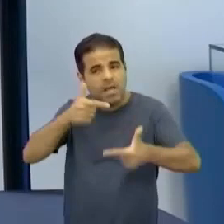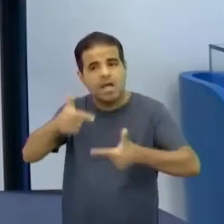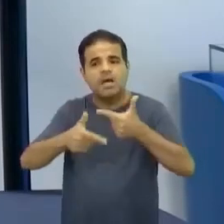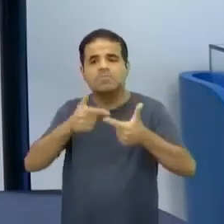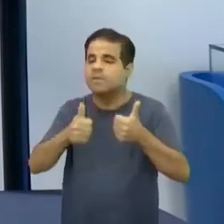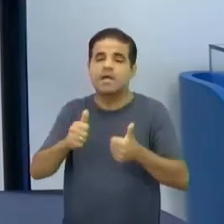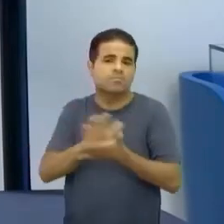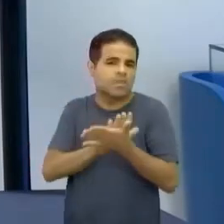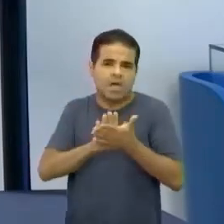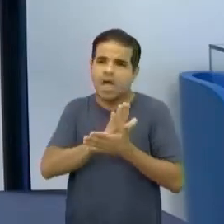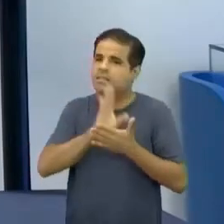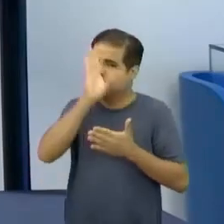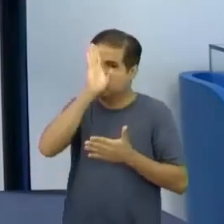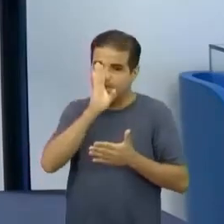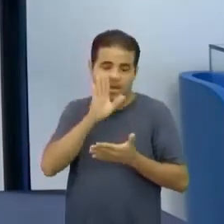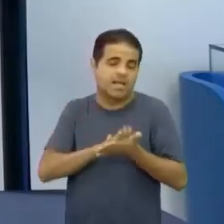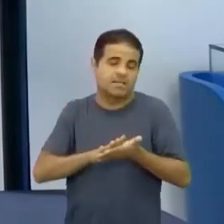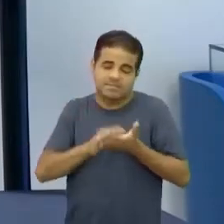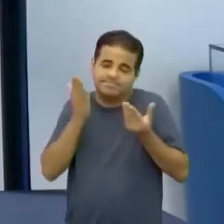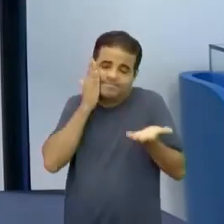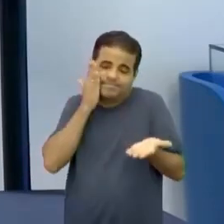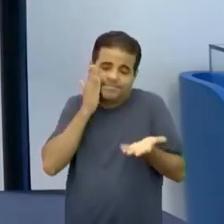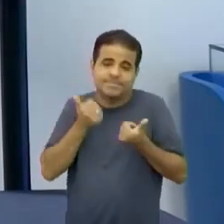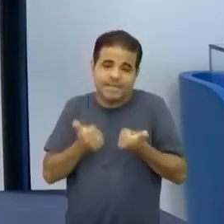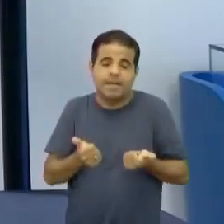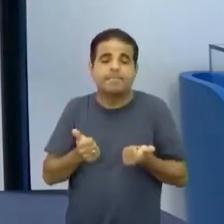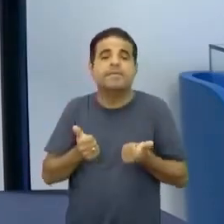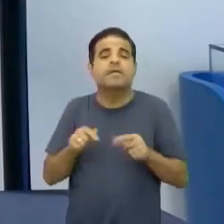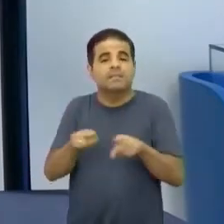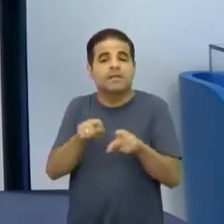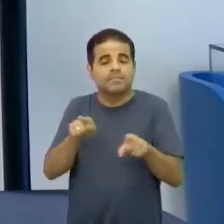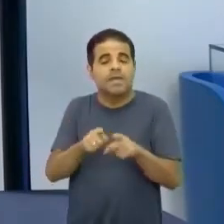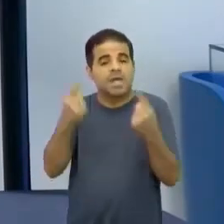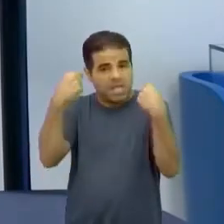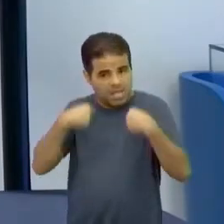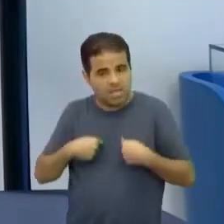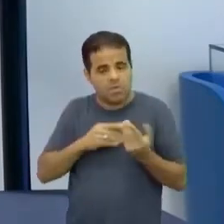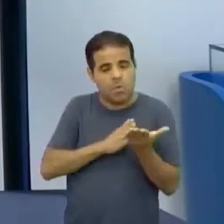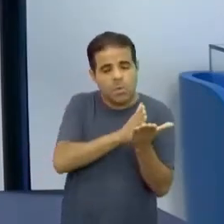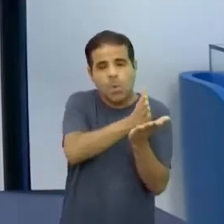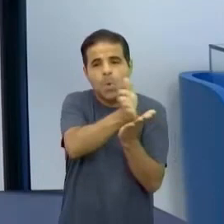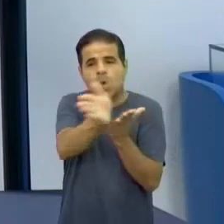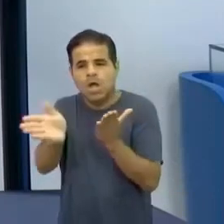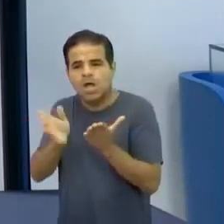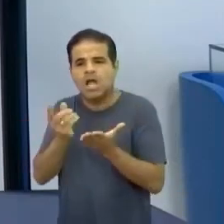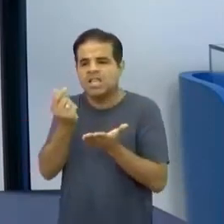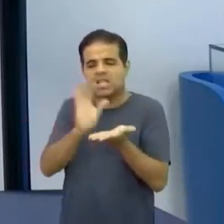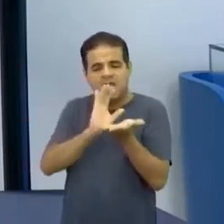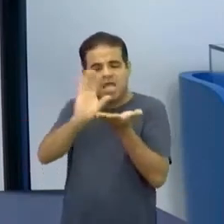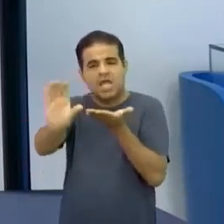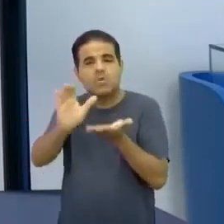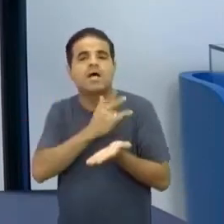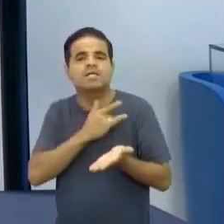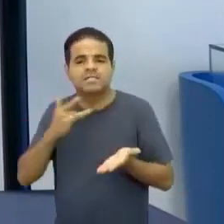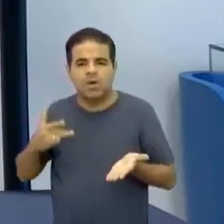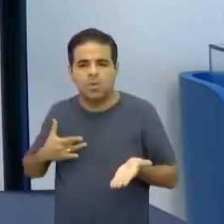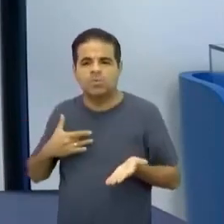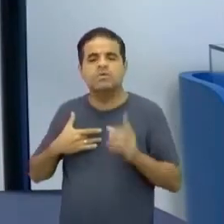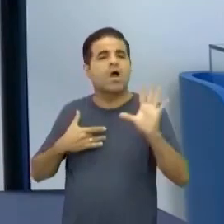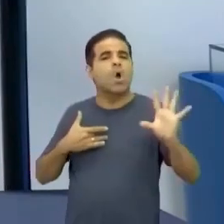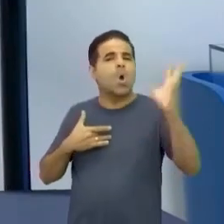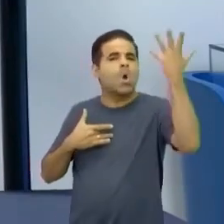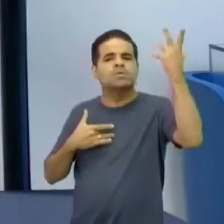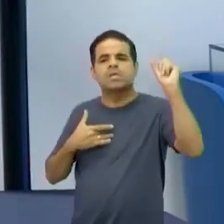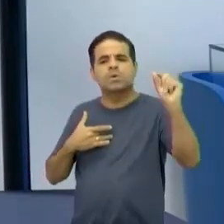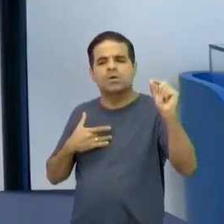nada é de graça na nossa vida, E automaticamente, eu levando muito dinheiro para a saúde, o que vai